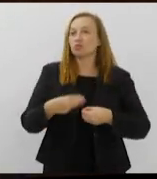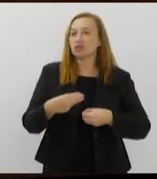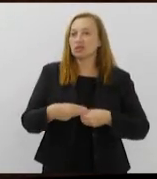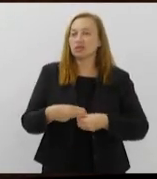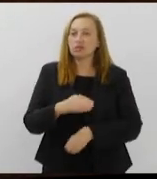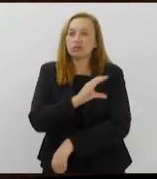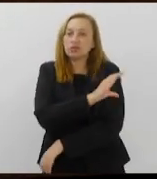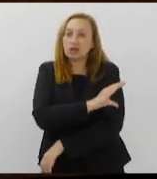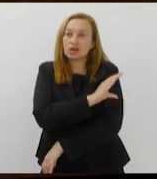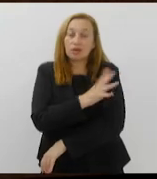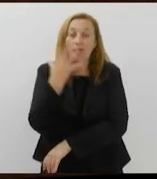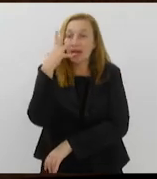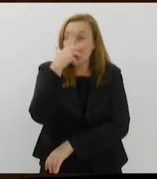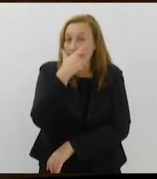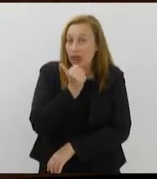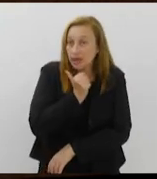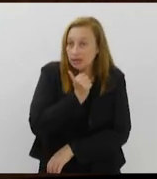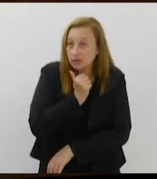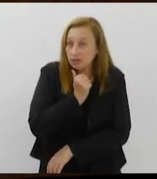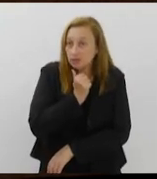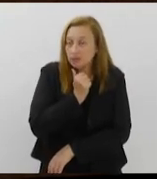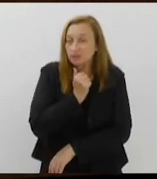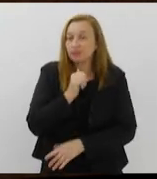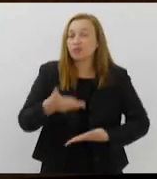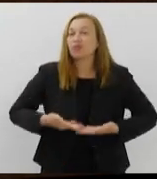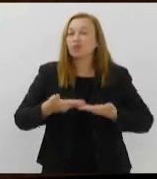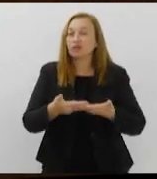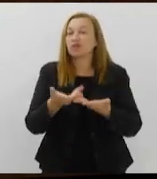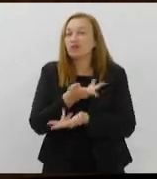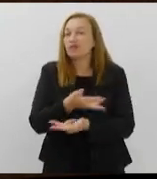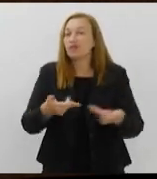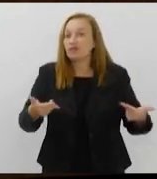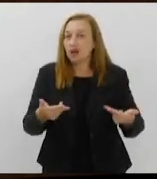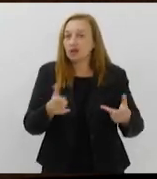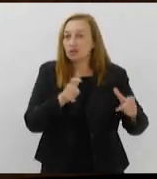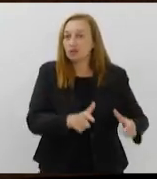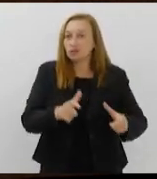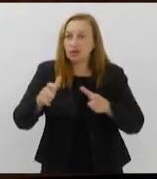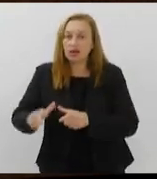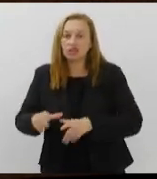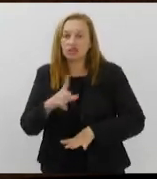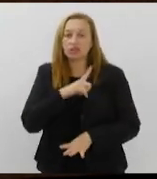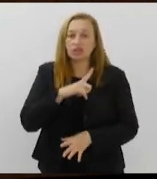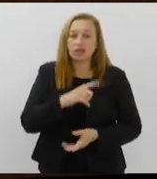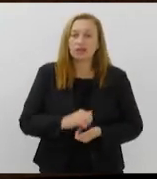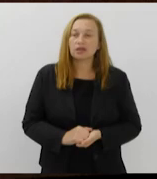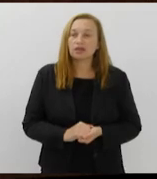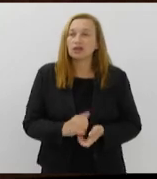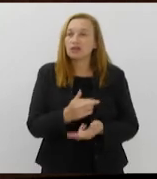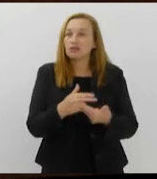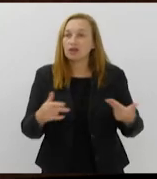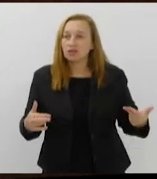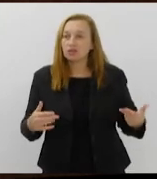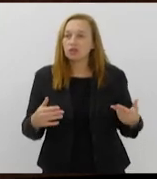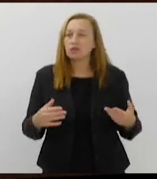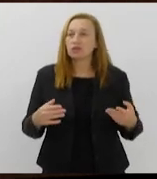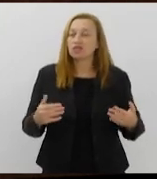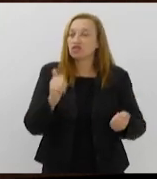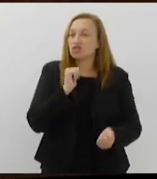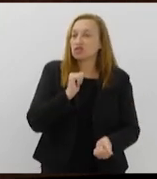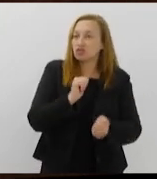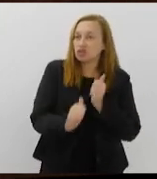ele é lindíssimo, num estilo muito eclético e oferece vários ambientes. A gente tem ali muita coisa de entretenimento,